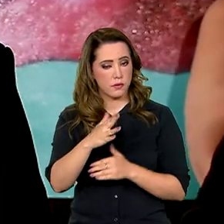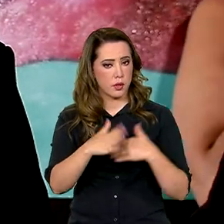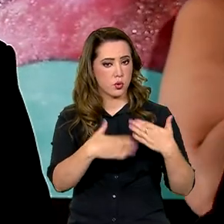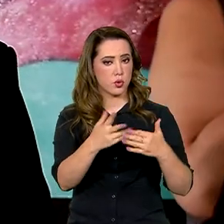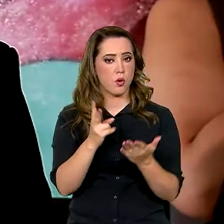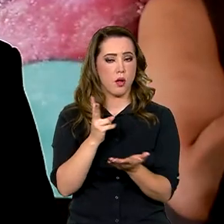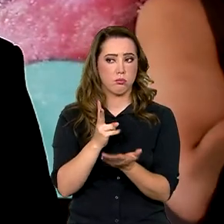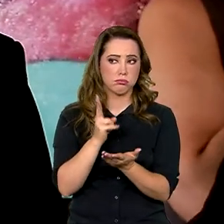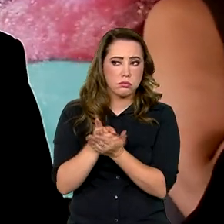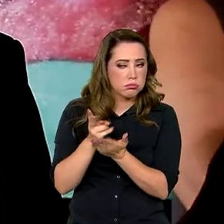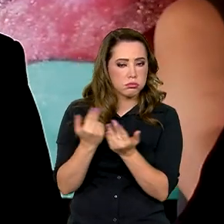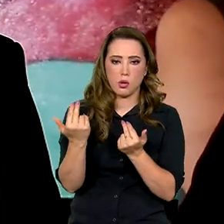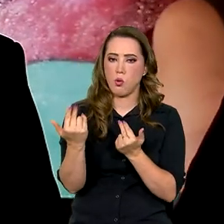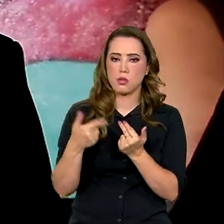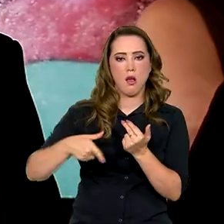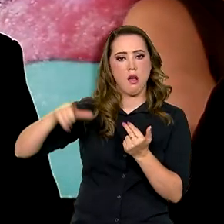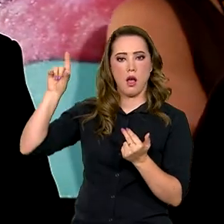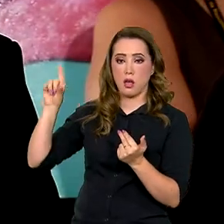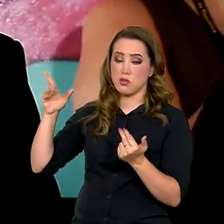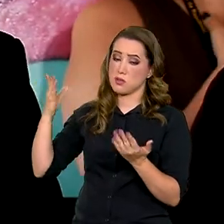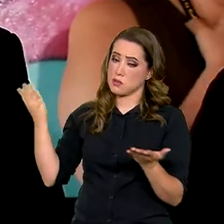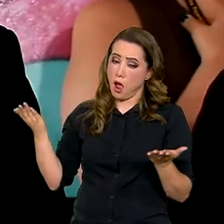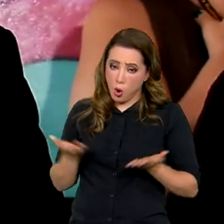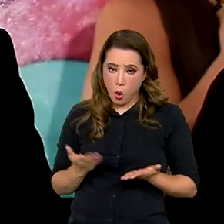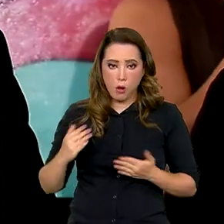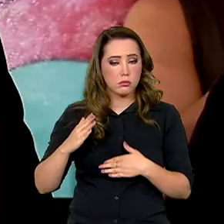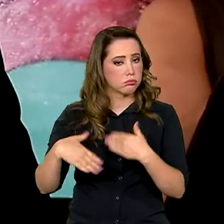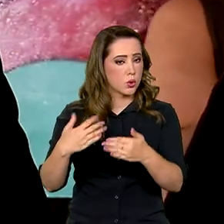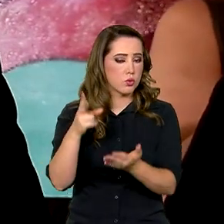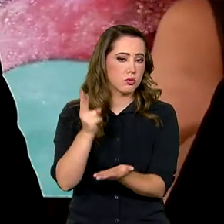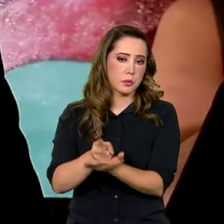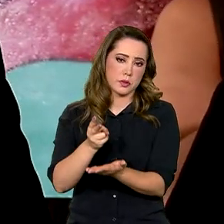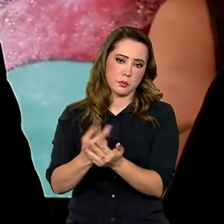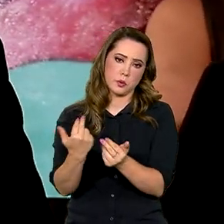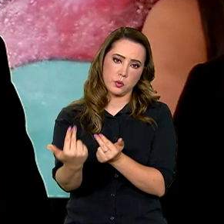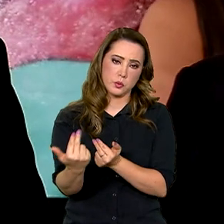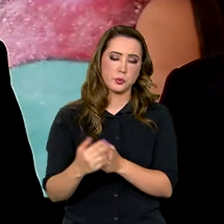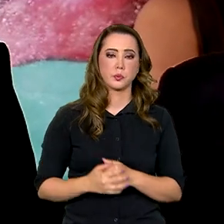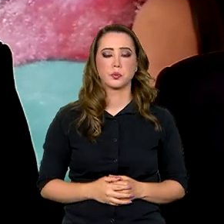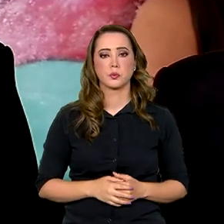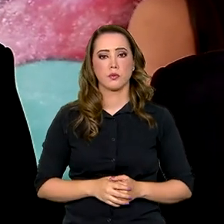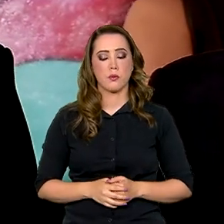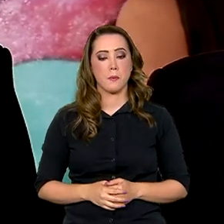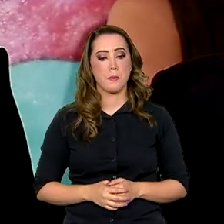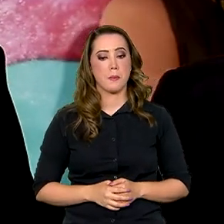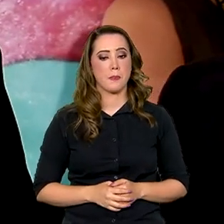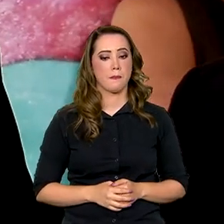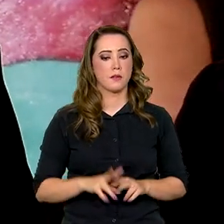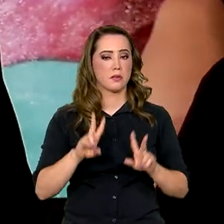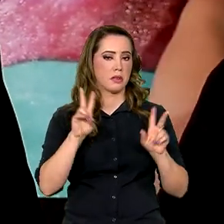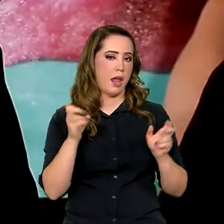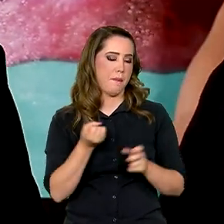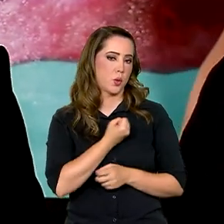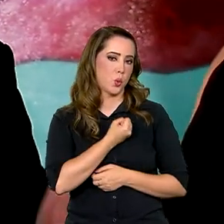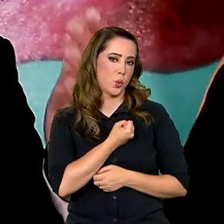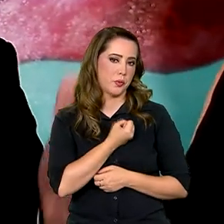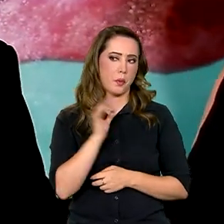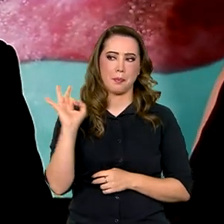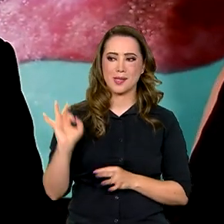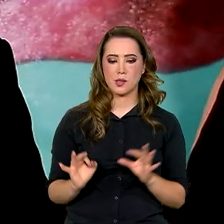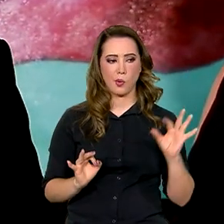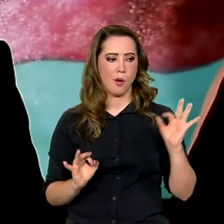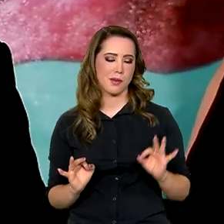que fizemos no passado com as votações importantes haveremos de manter também agora nas votações futuras então em relação a números a proporções